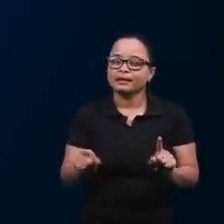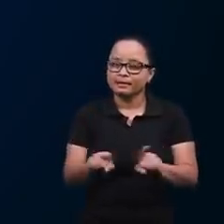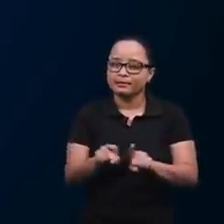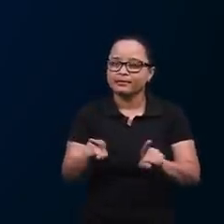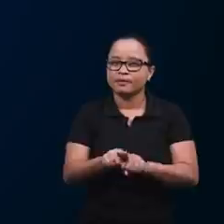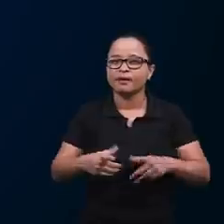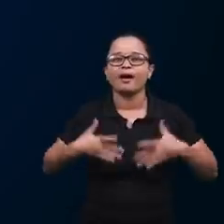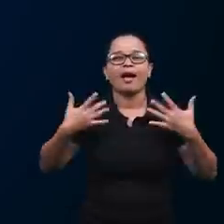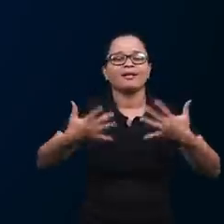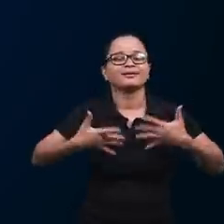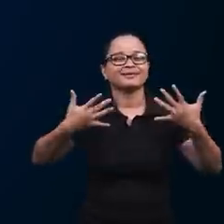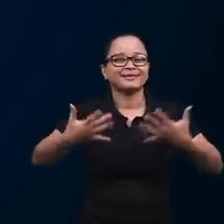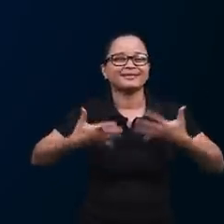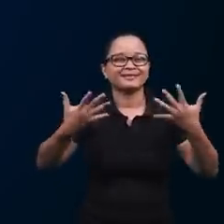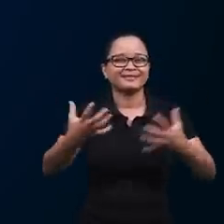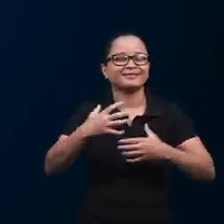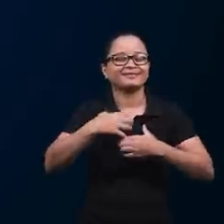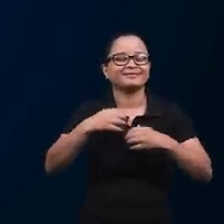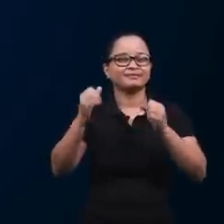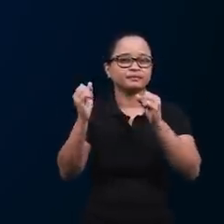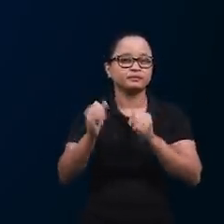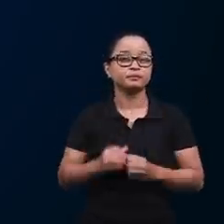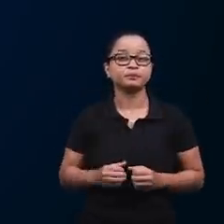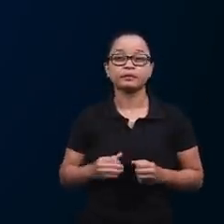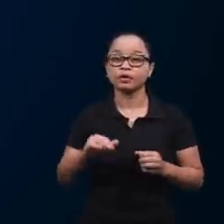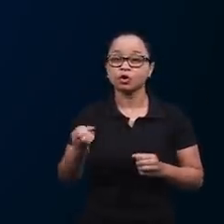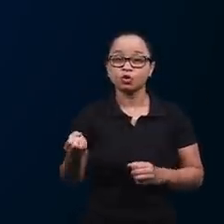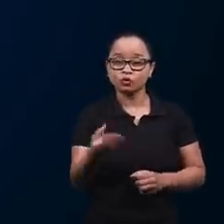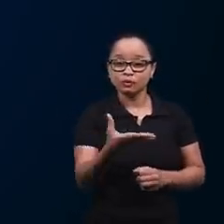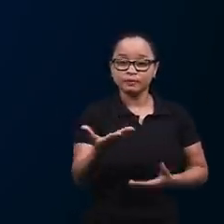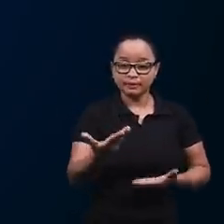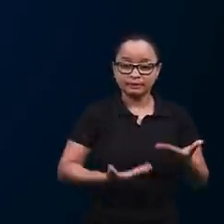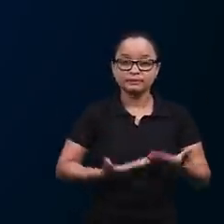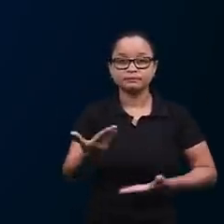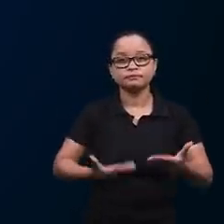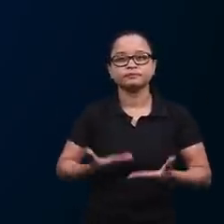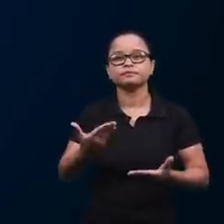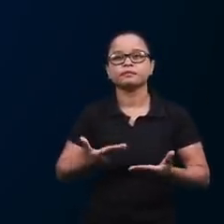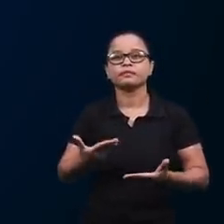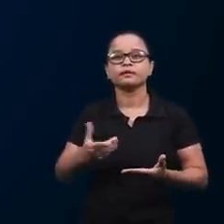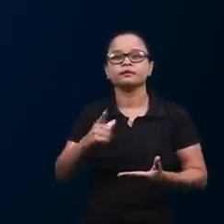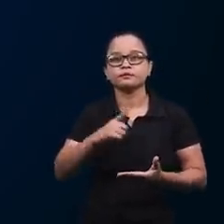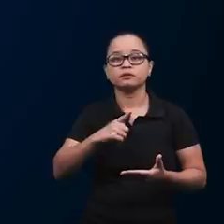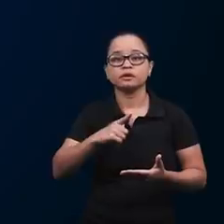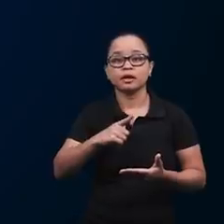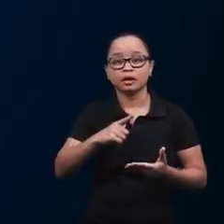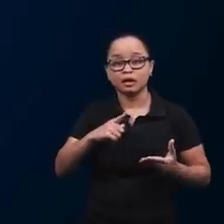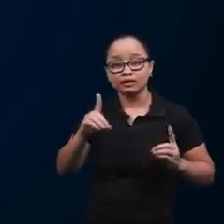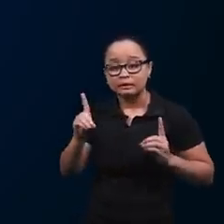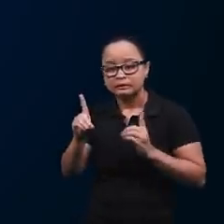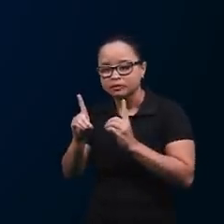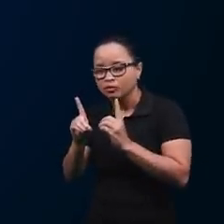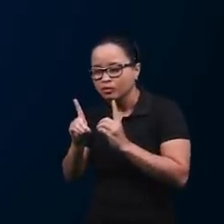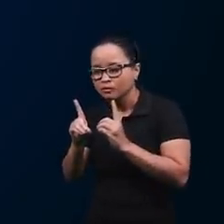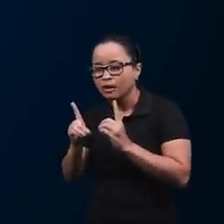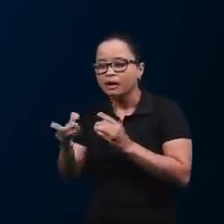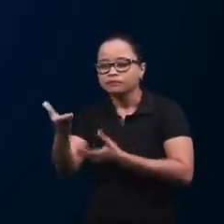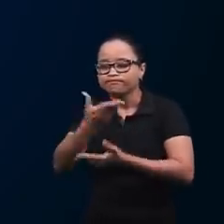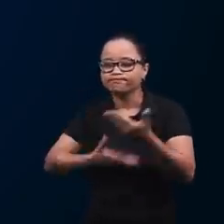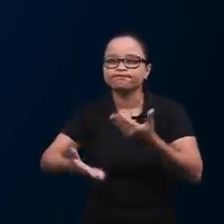trazido alegria o coração das irmãs e novas irmãs têm se achegado na reunião de servas também